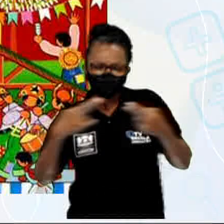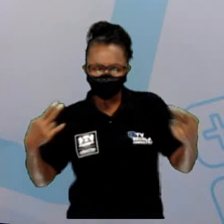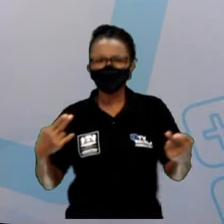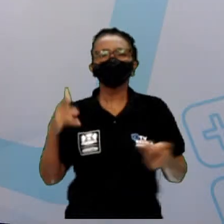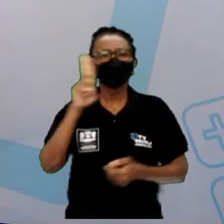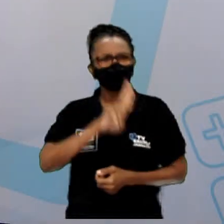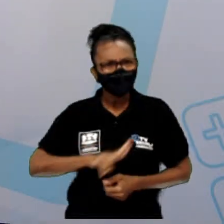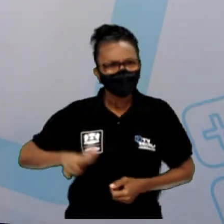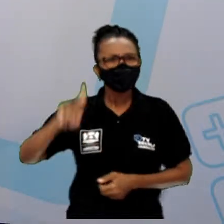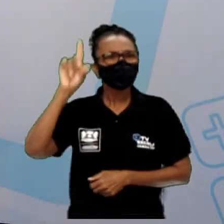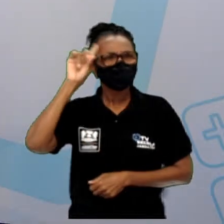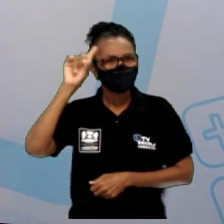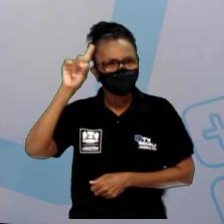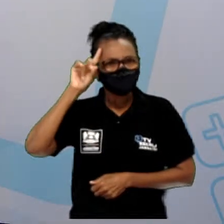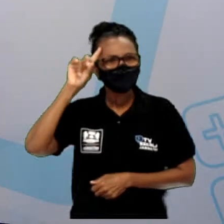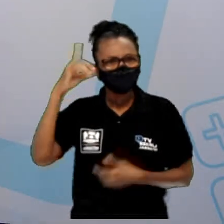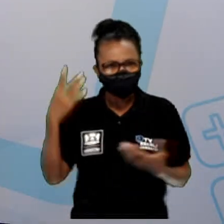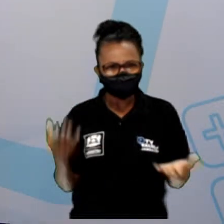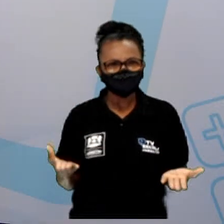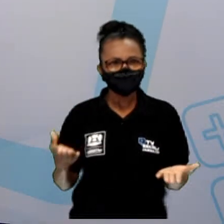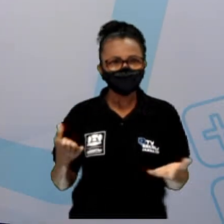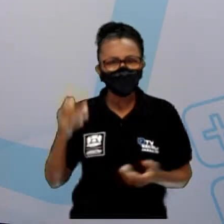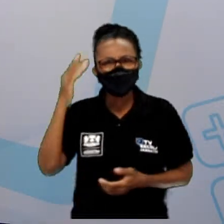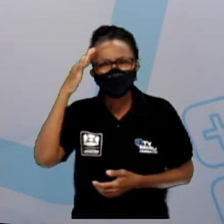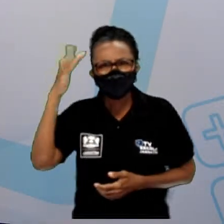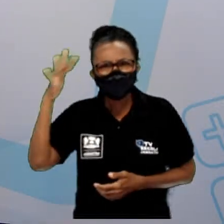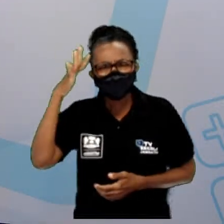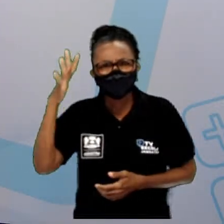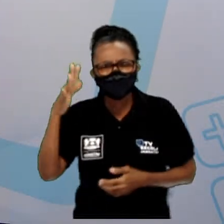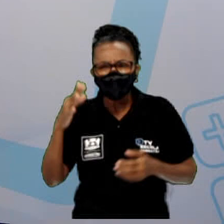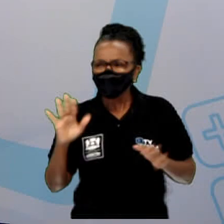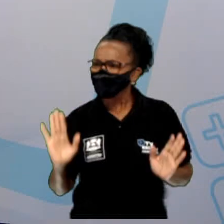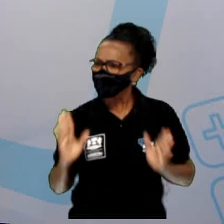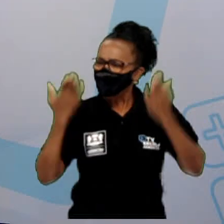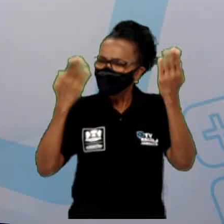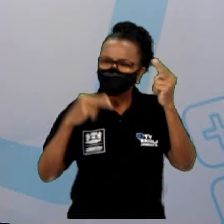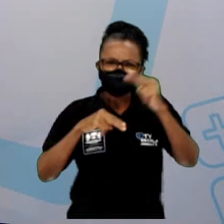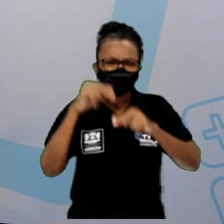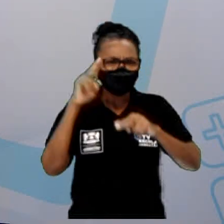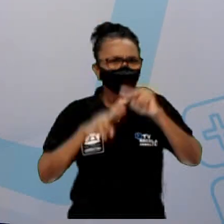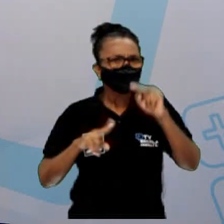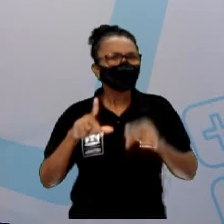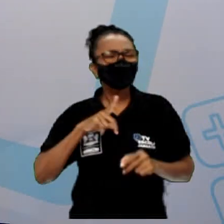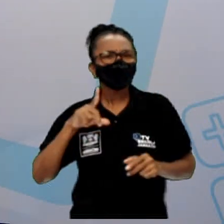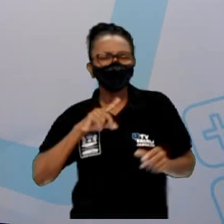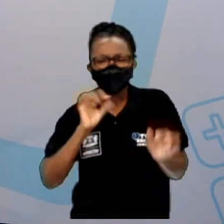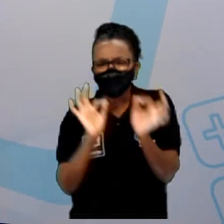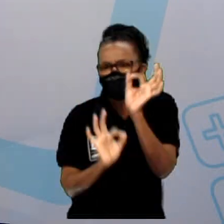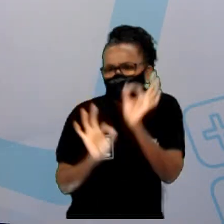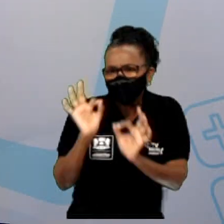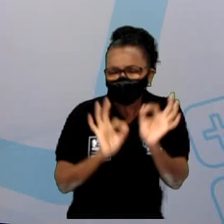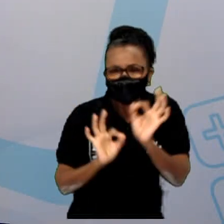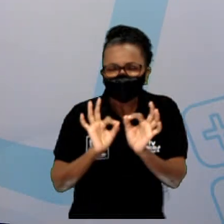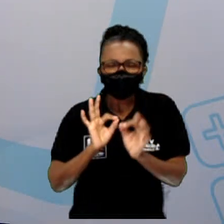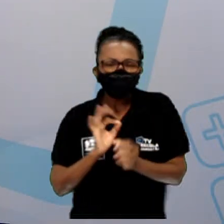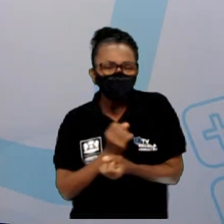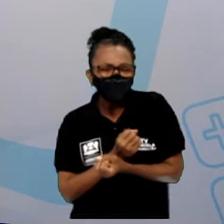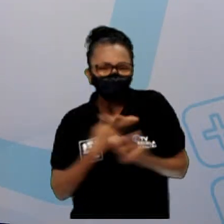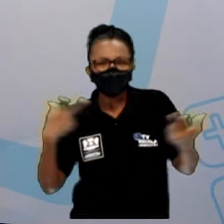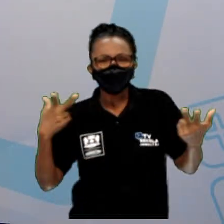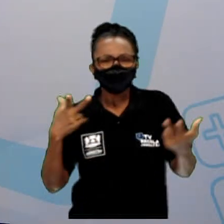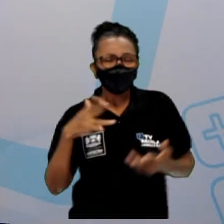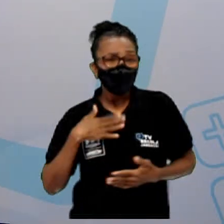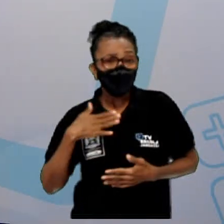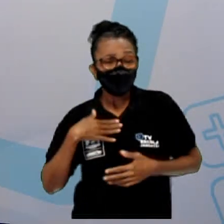no nosso cotidiano, hein? Imagine numa festa junina que nós usamos vários adereços. Olha eu aqui, com